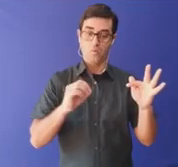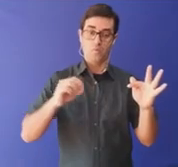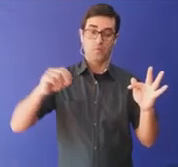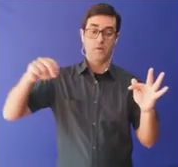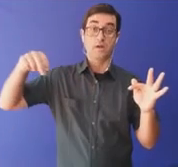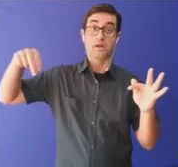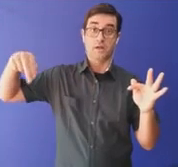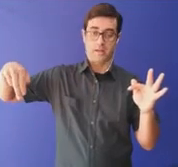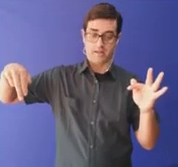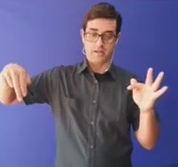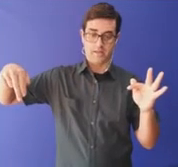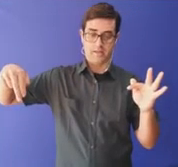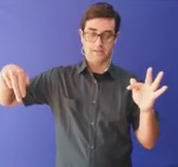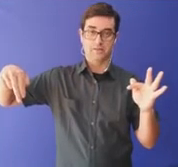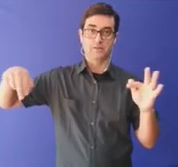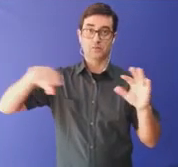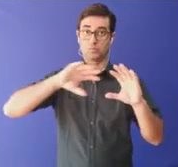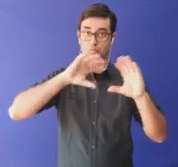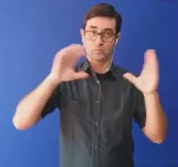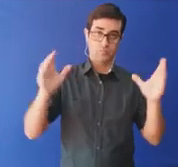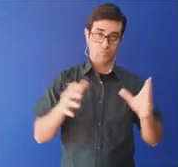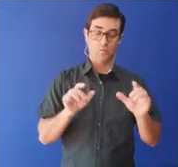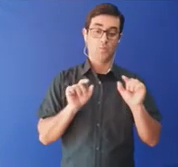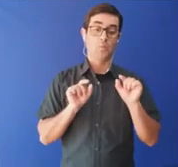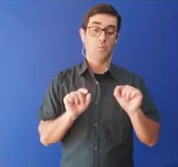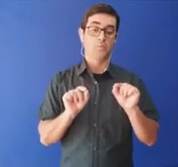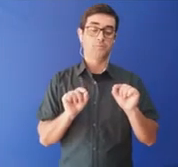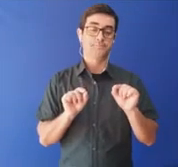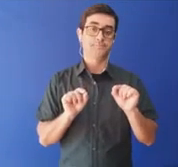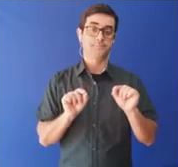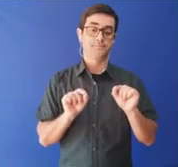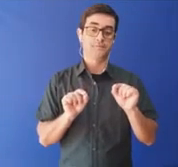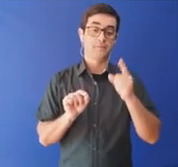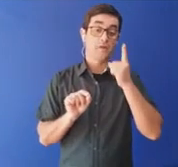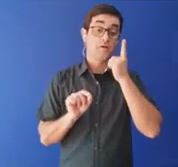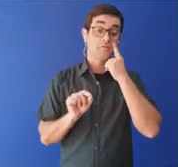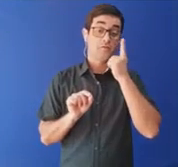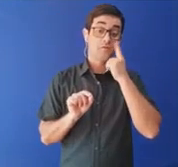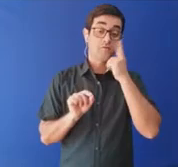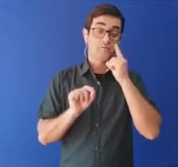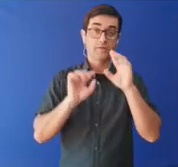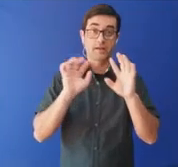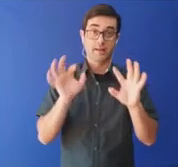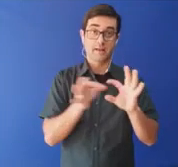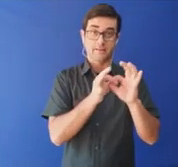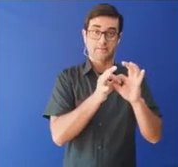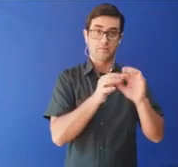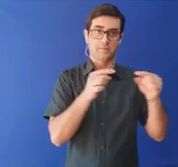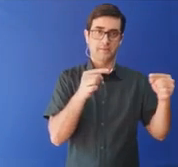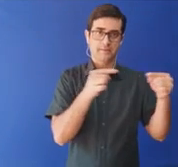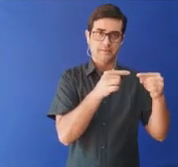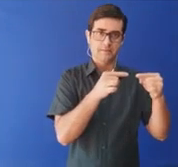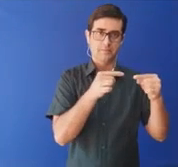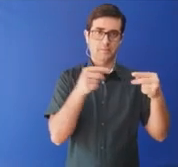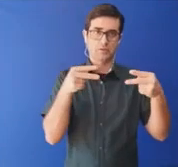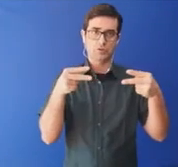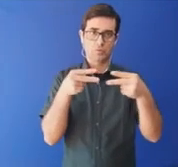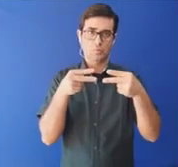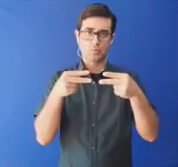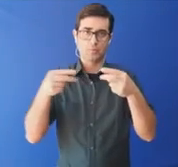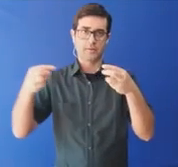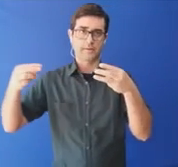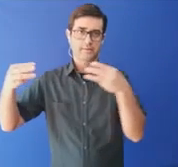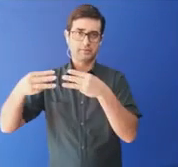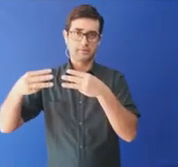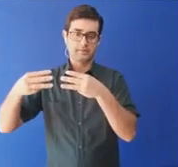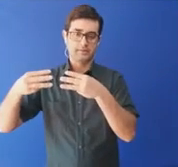família 15, oxigênio, família 16 e flúor da família 17, tá? Aqui eu vou ter uma ligação